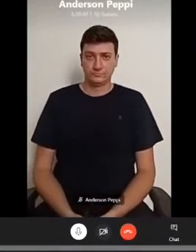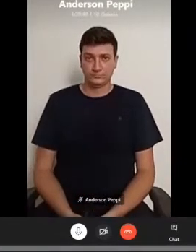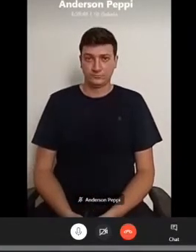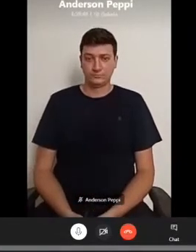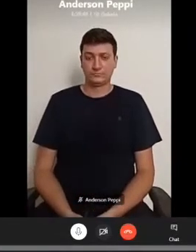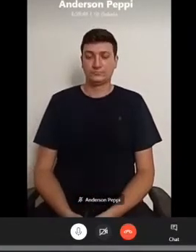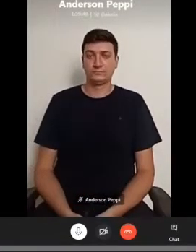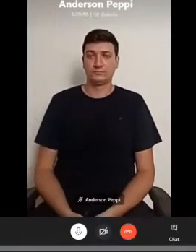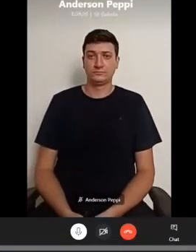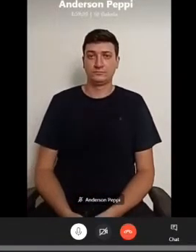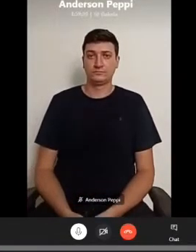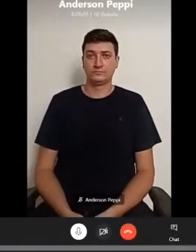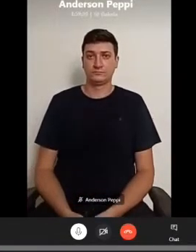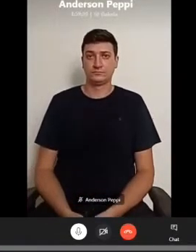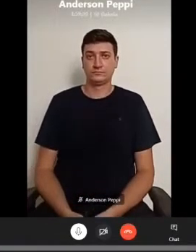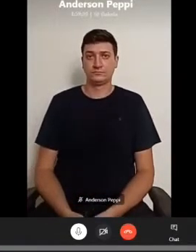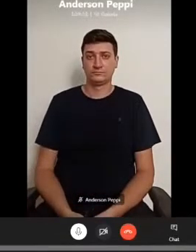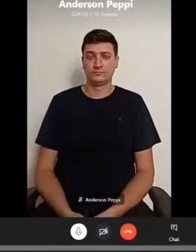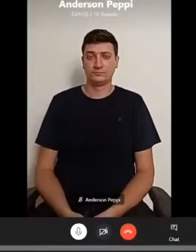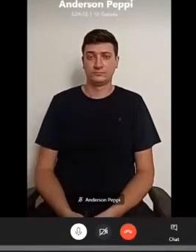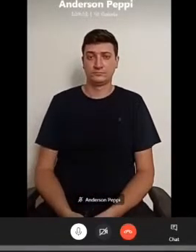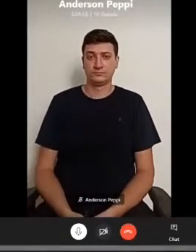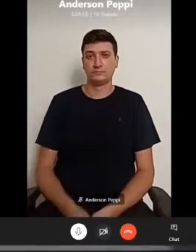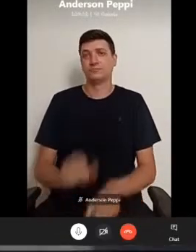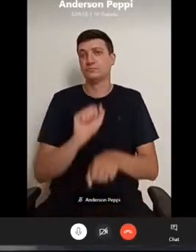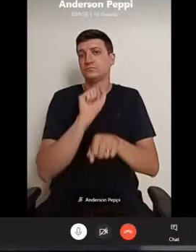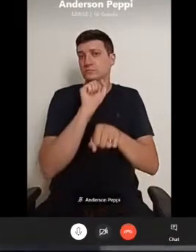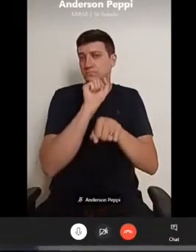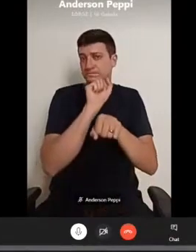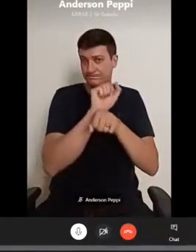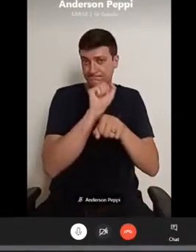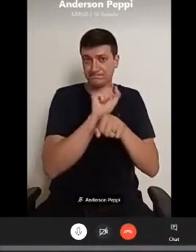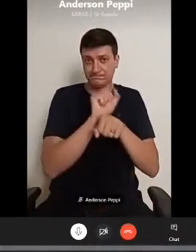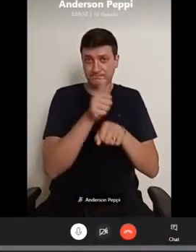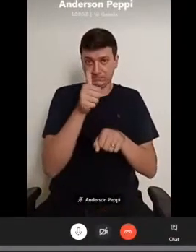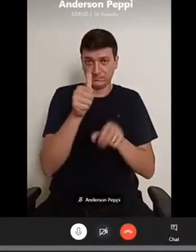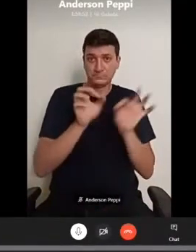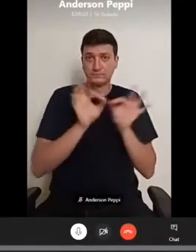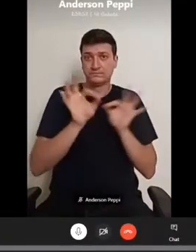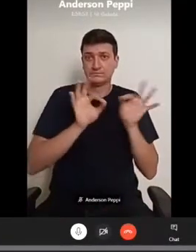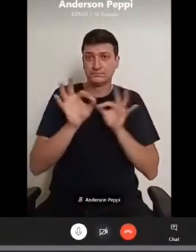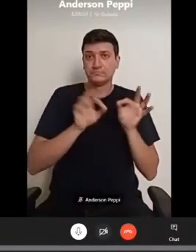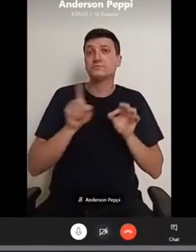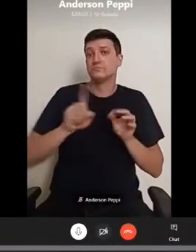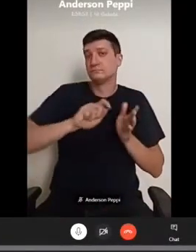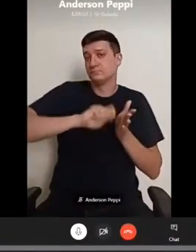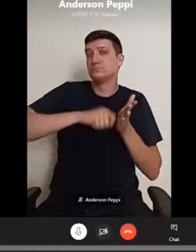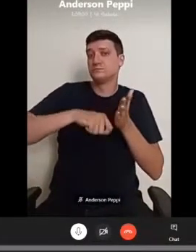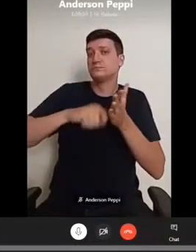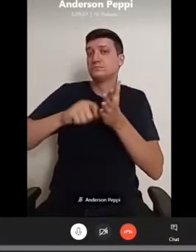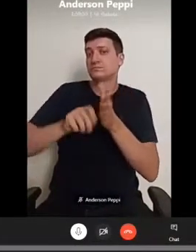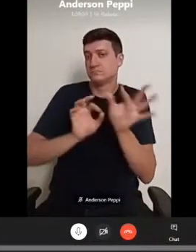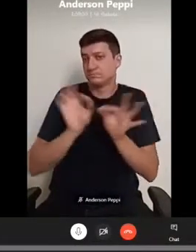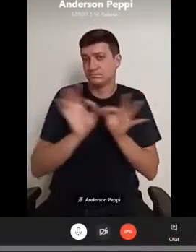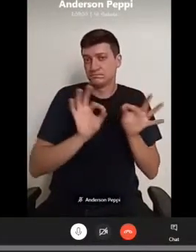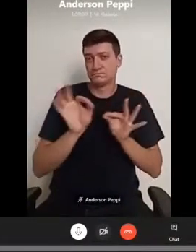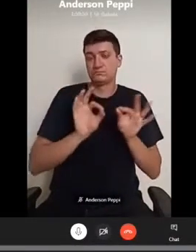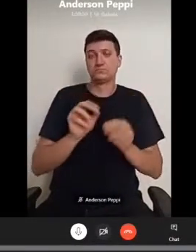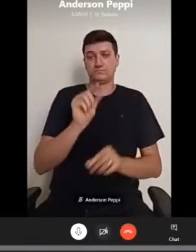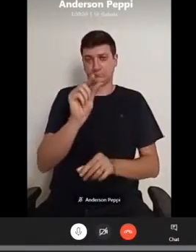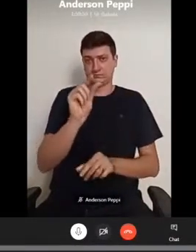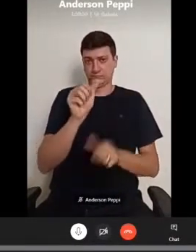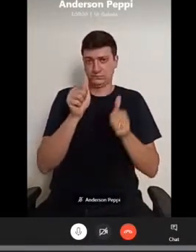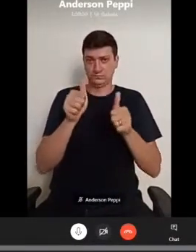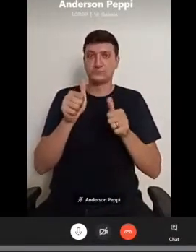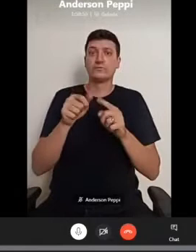Nós vamos aguardar um pouquinho até que seja preenchida as células de todos os vereadores e já voltamos em